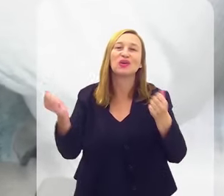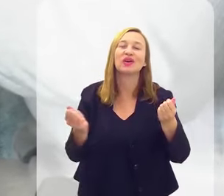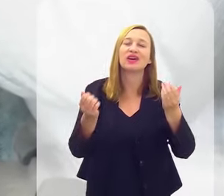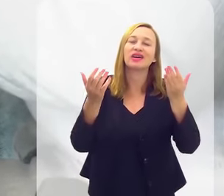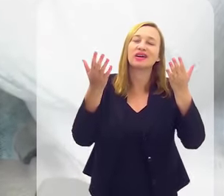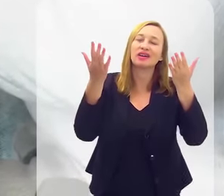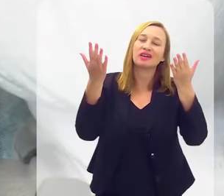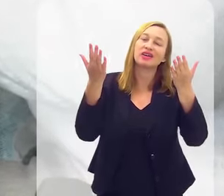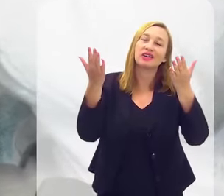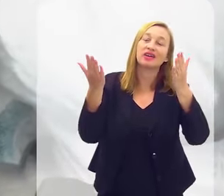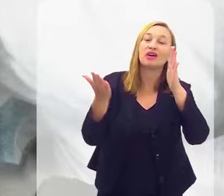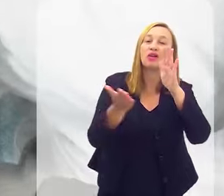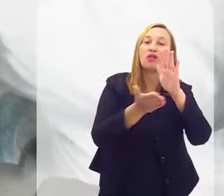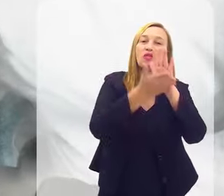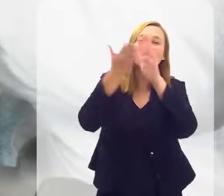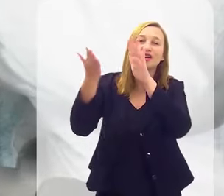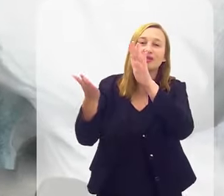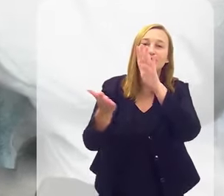aleluia